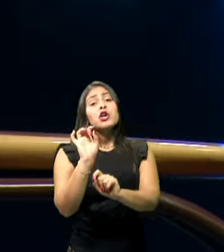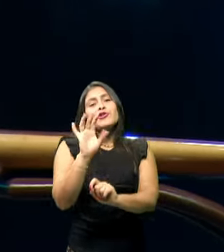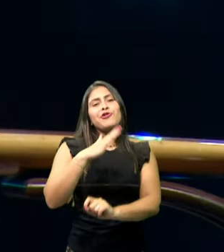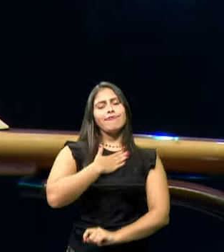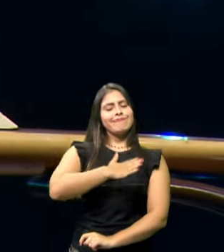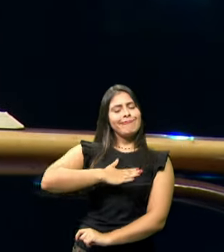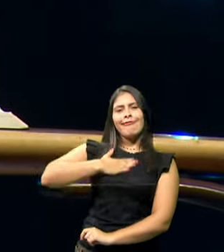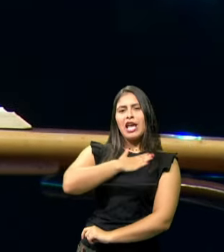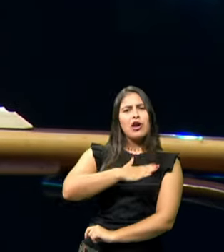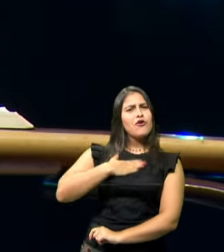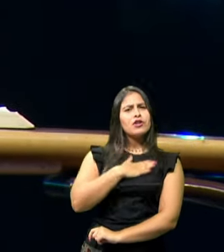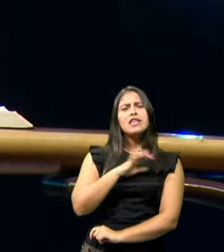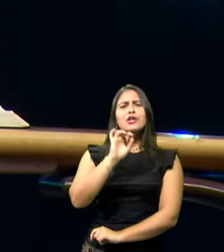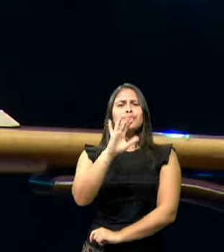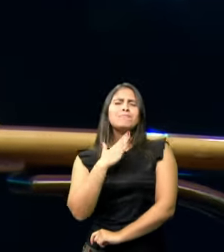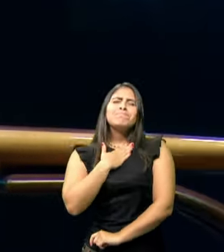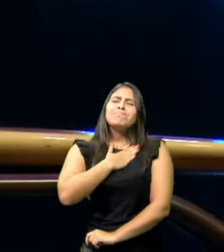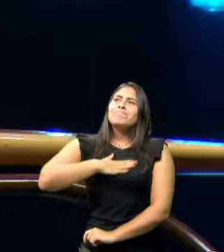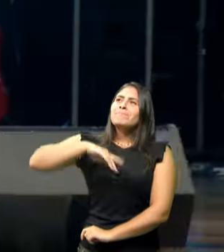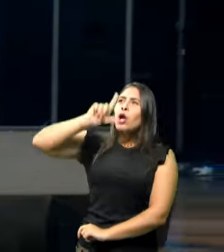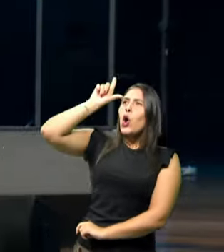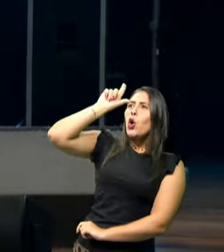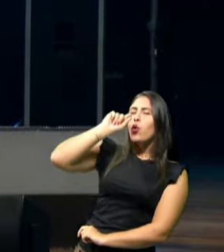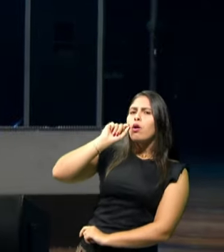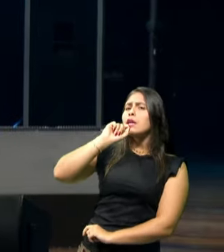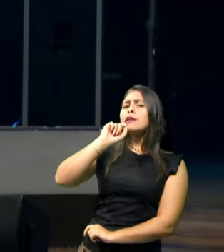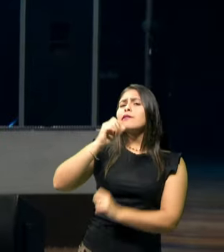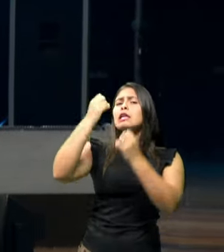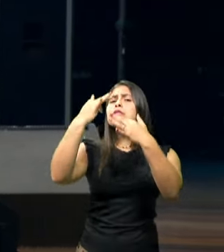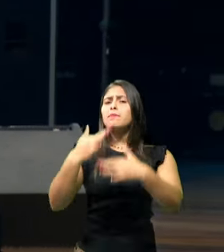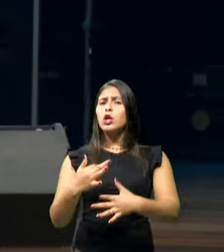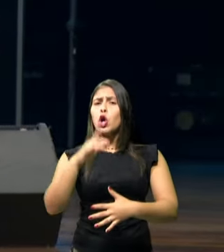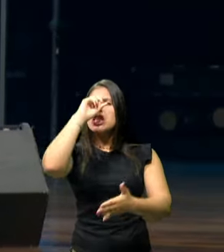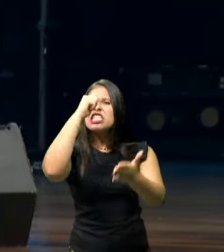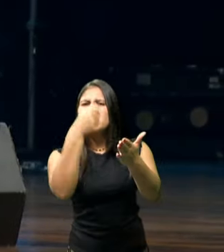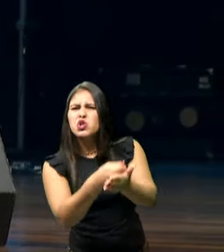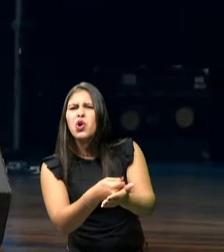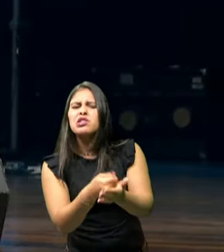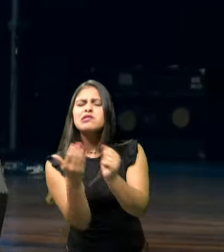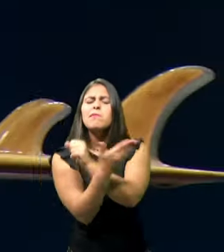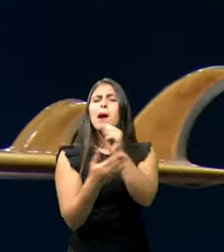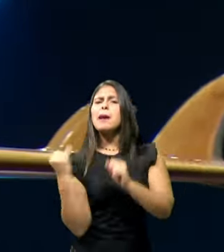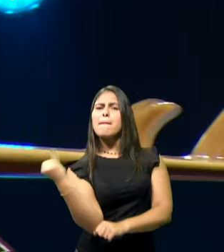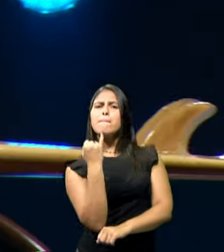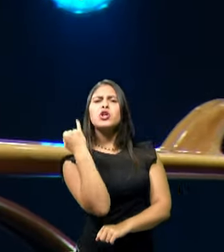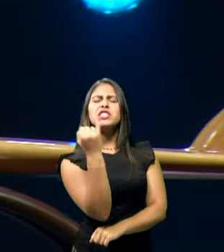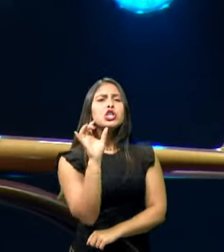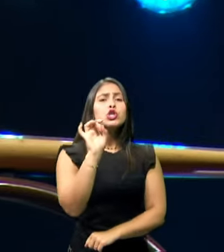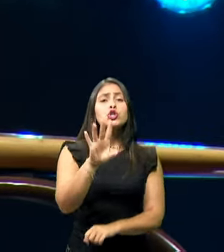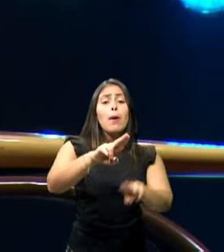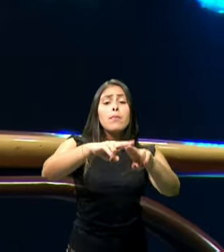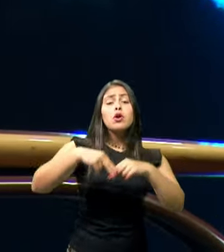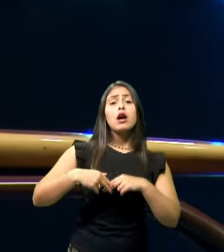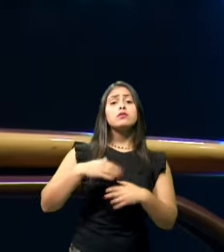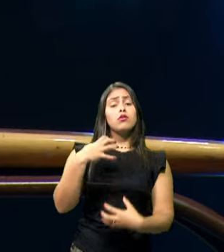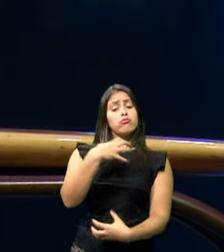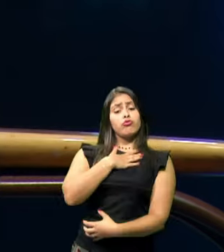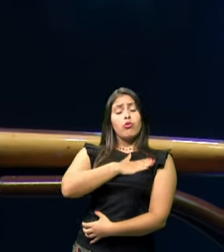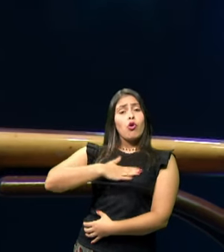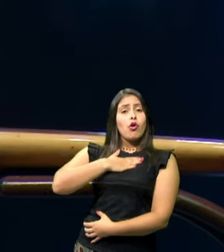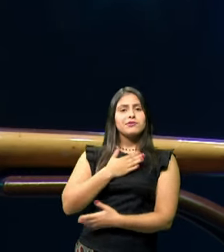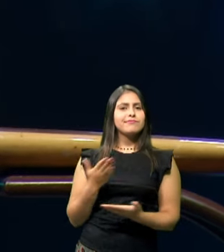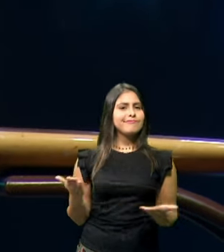gosta, naquilo que te faz bem. E quem te falou que decisões fundamentais da nossa vida é sempre baseada naquilo que eu